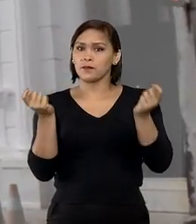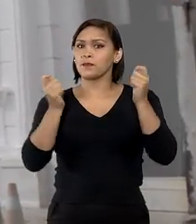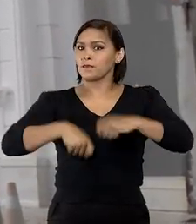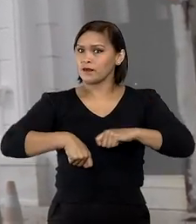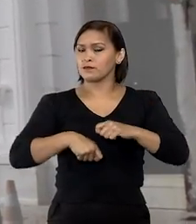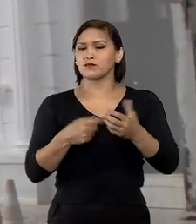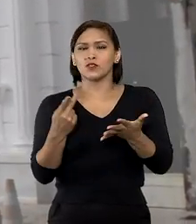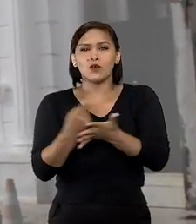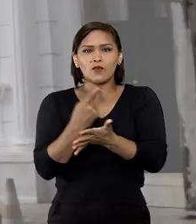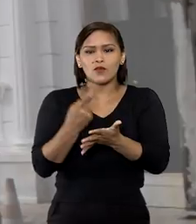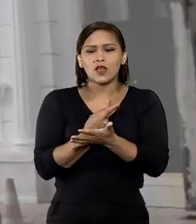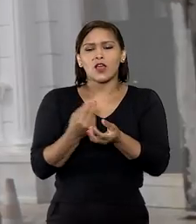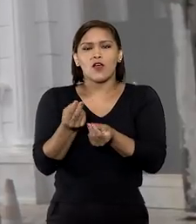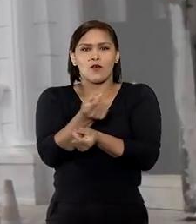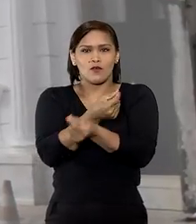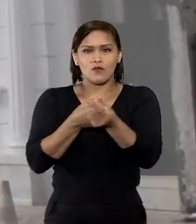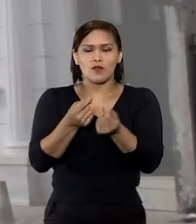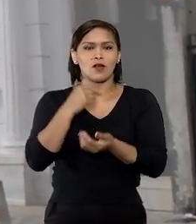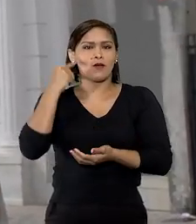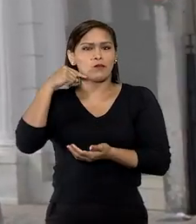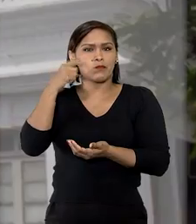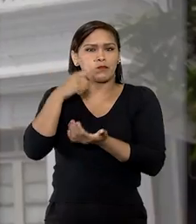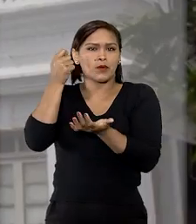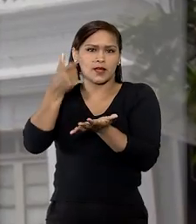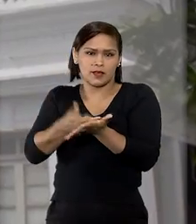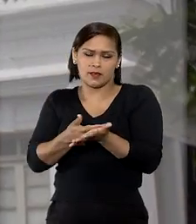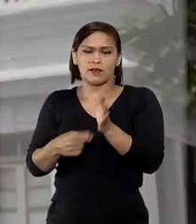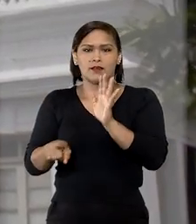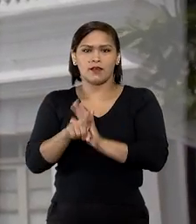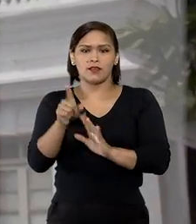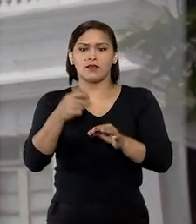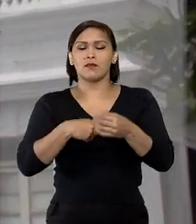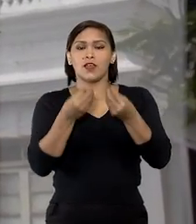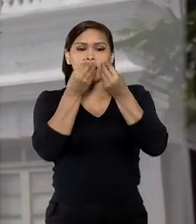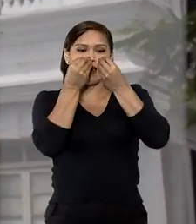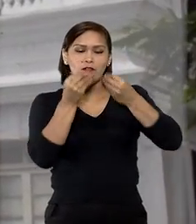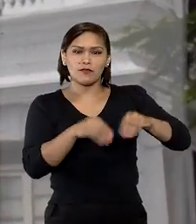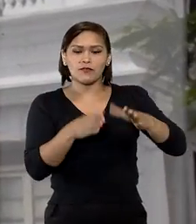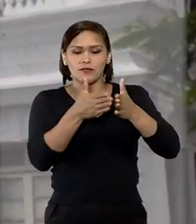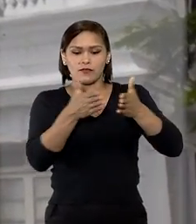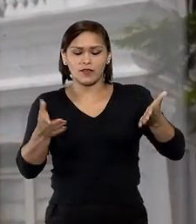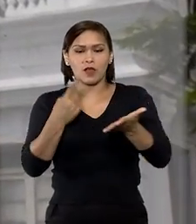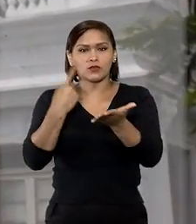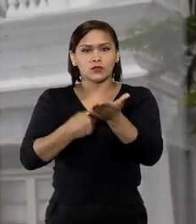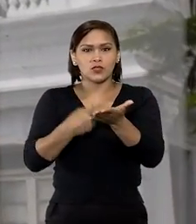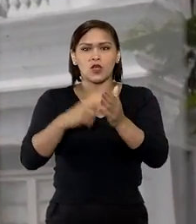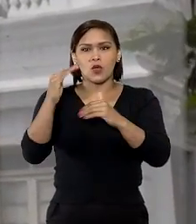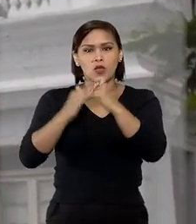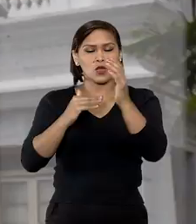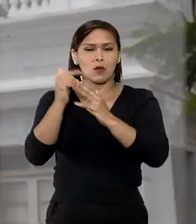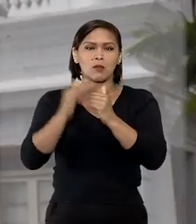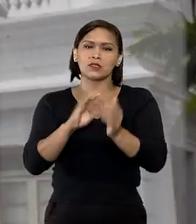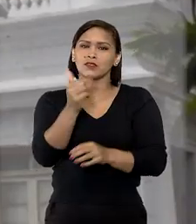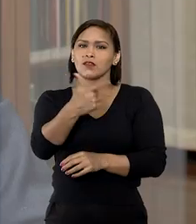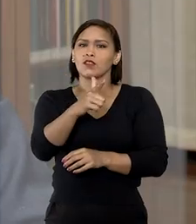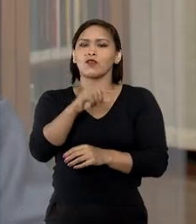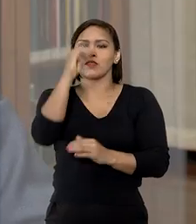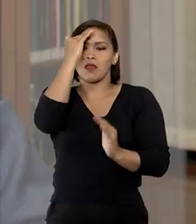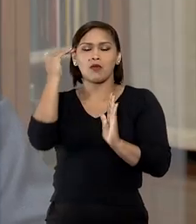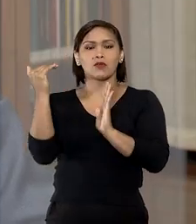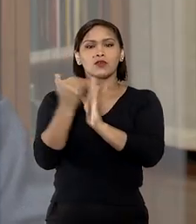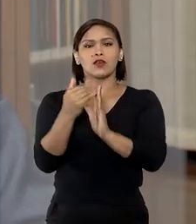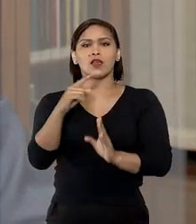possível exacerbação dos honorários advocatícios alegada invalidade do acordo por incompetência da autoridade